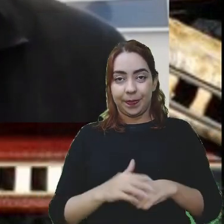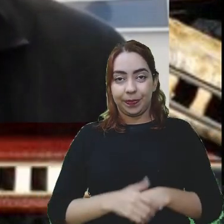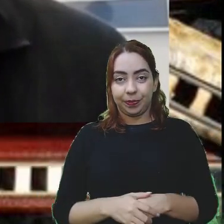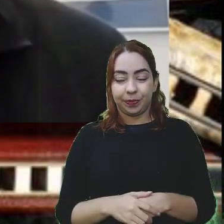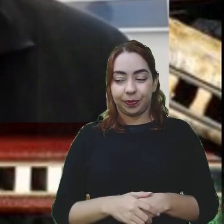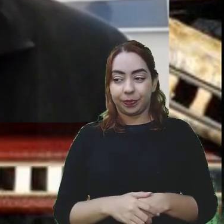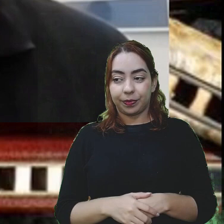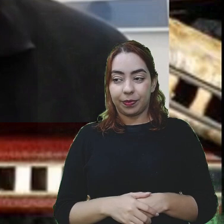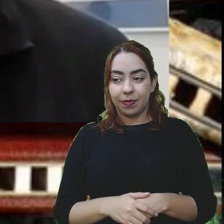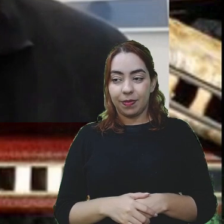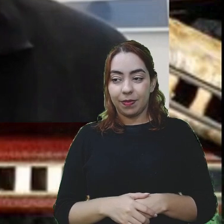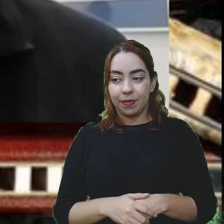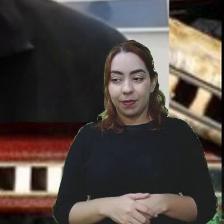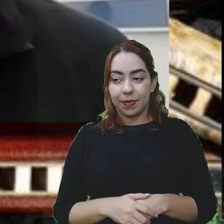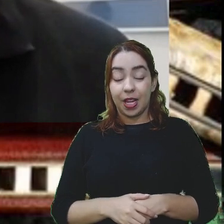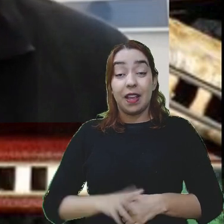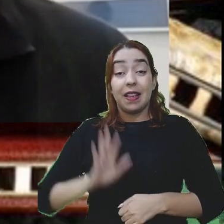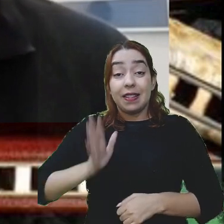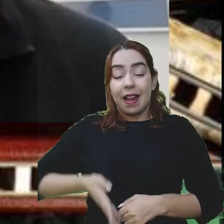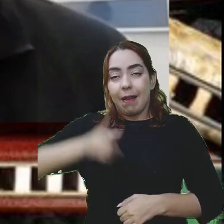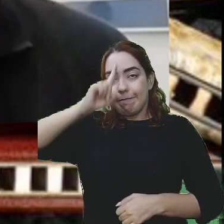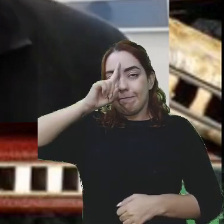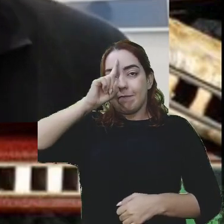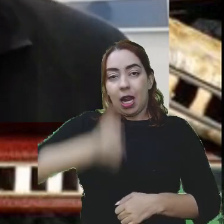um espaço de tempo forçado